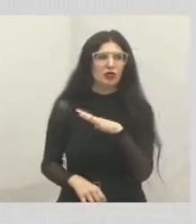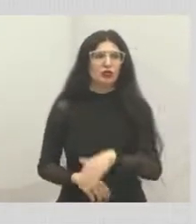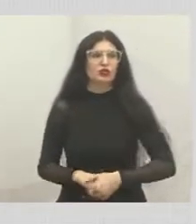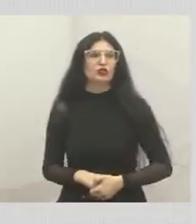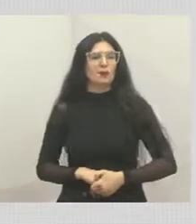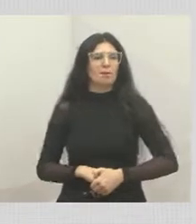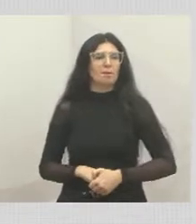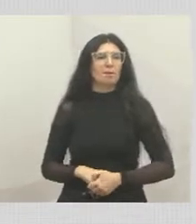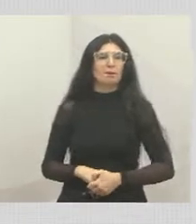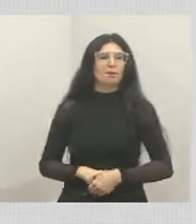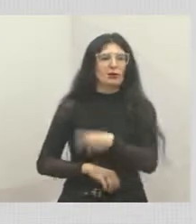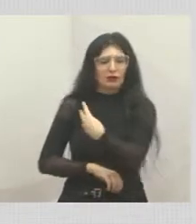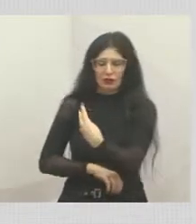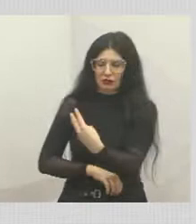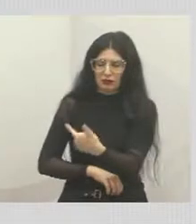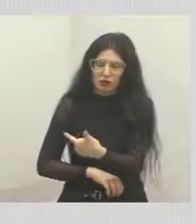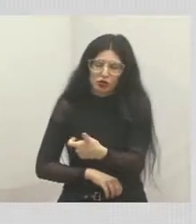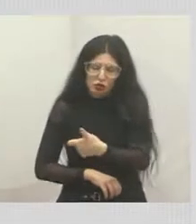meta orçamentária de